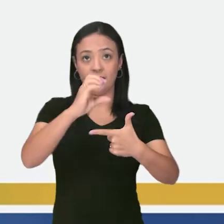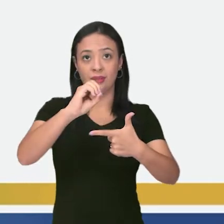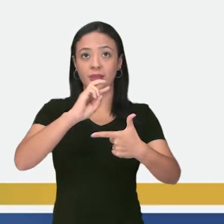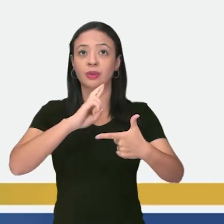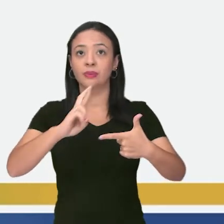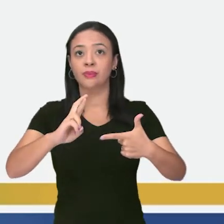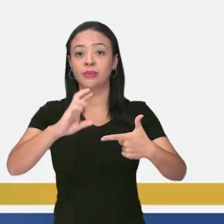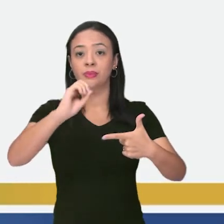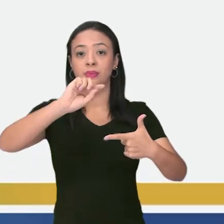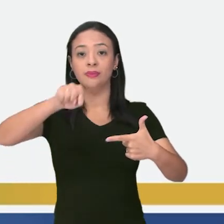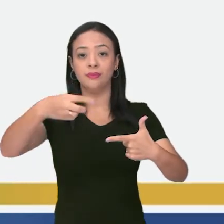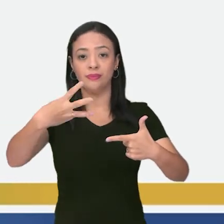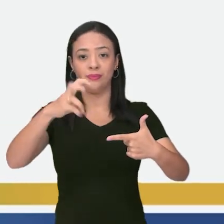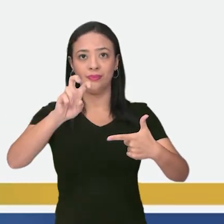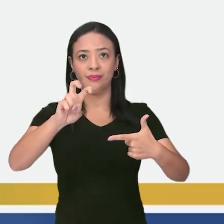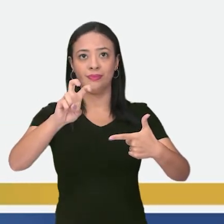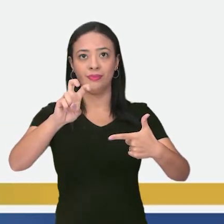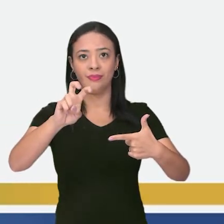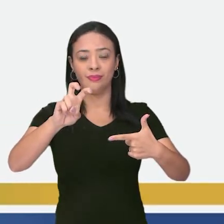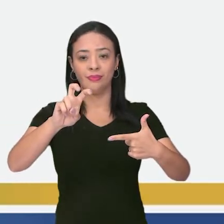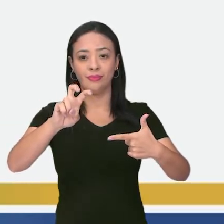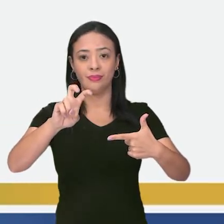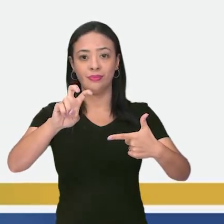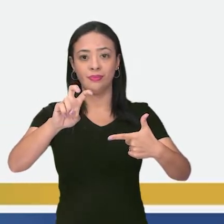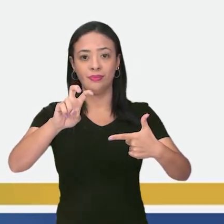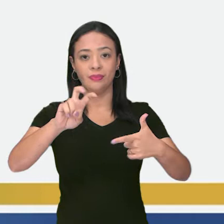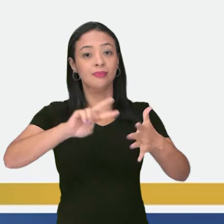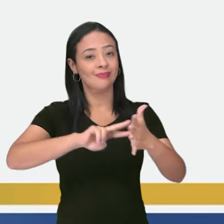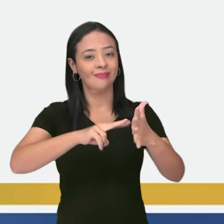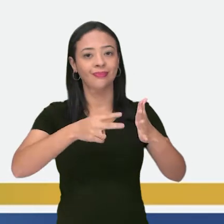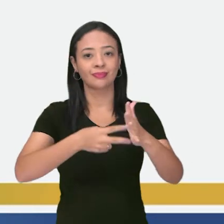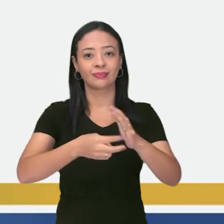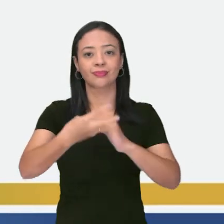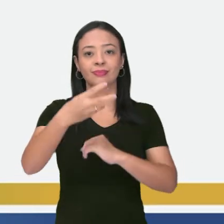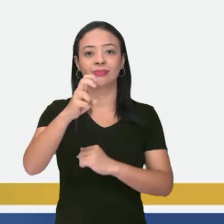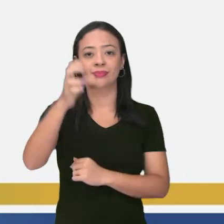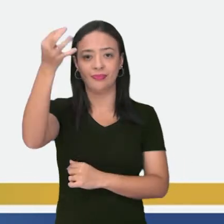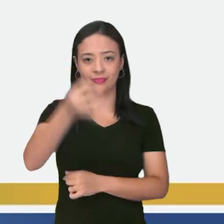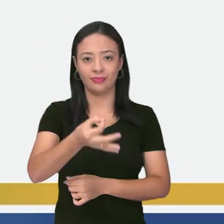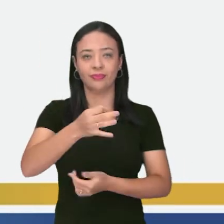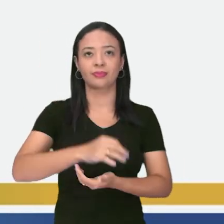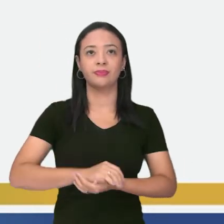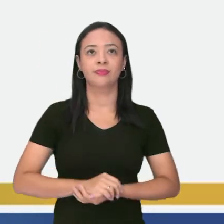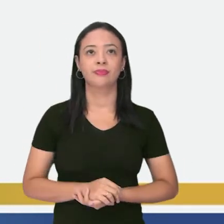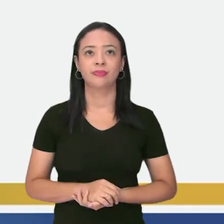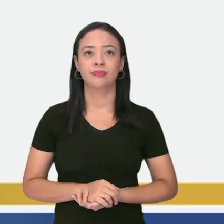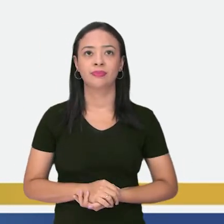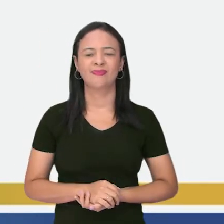a 0,35, que é igual a 35%.